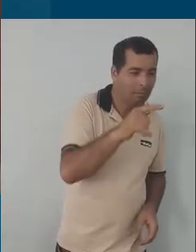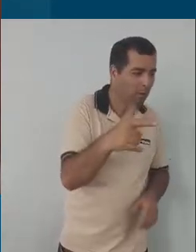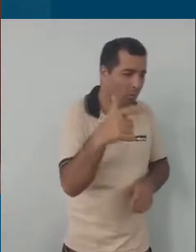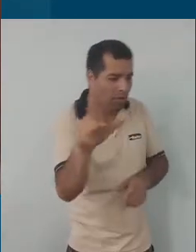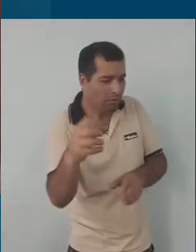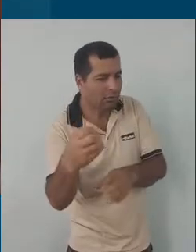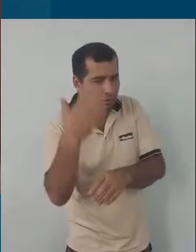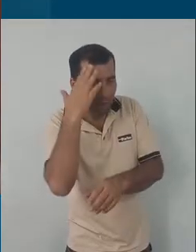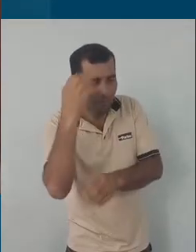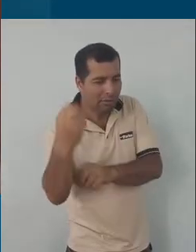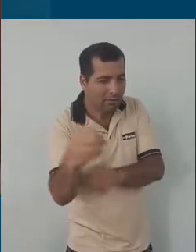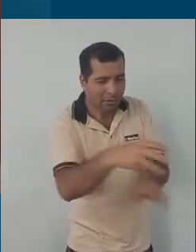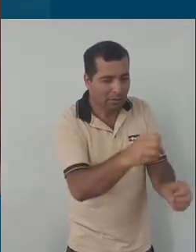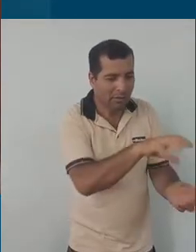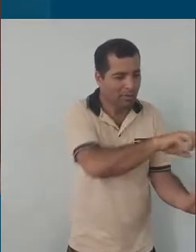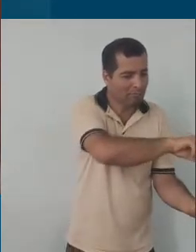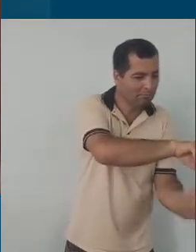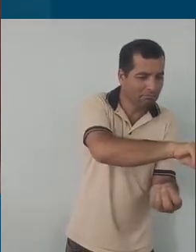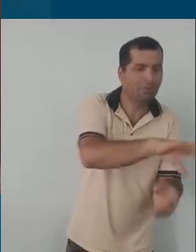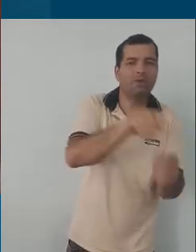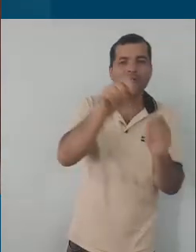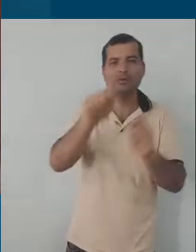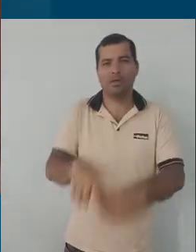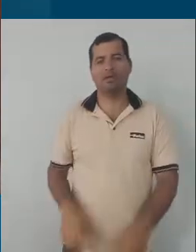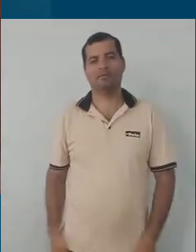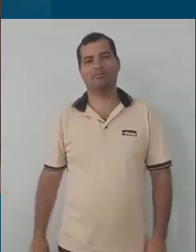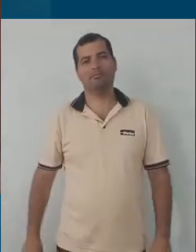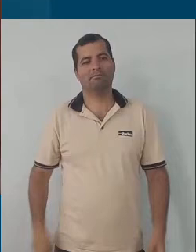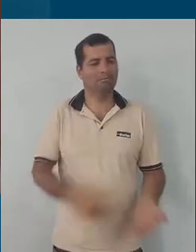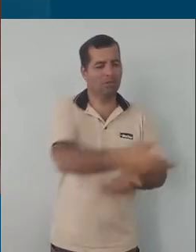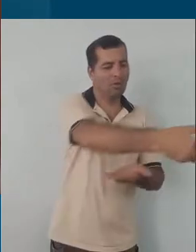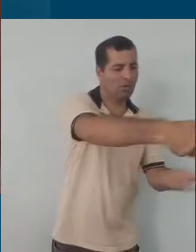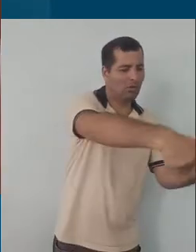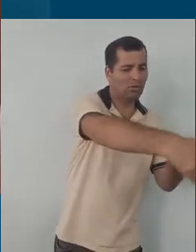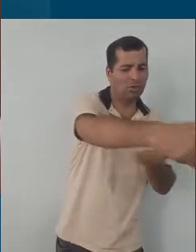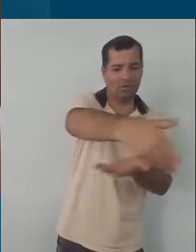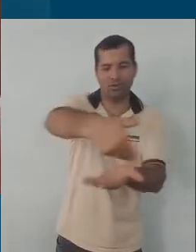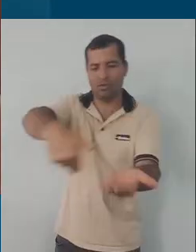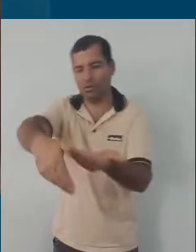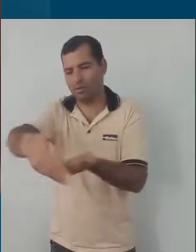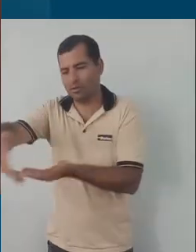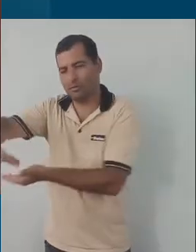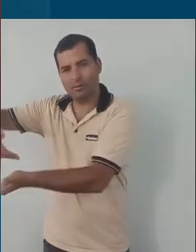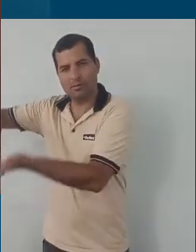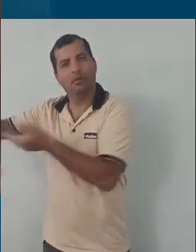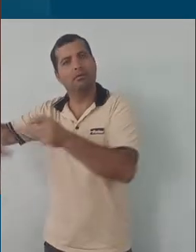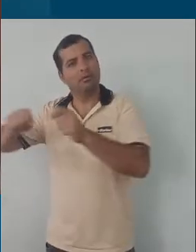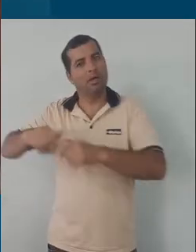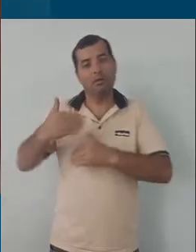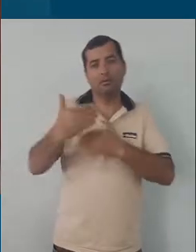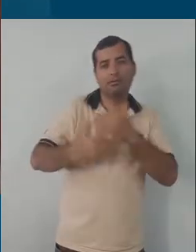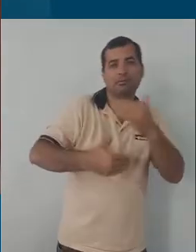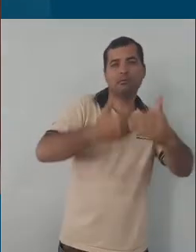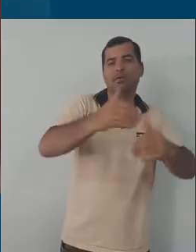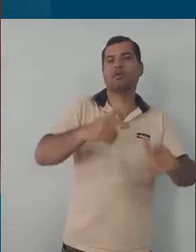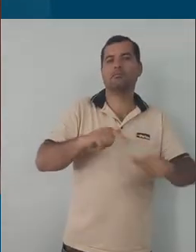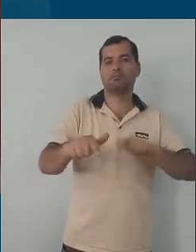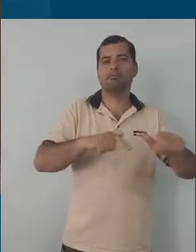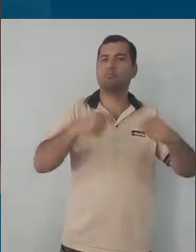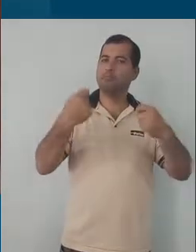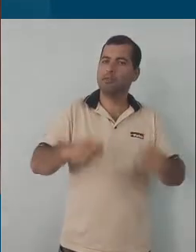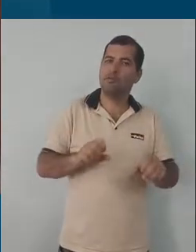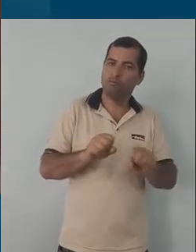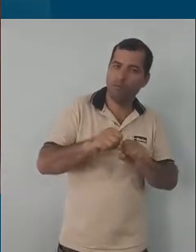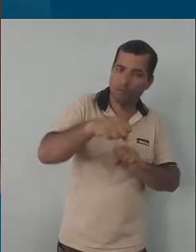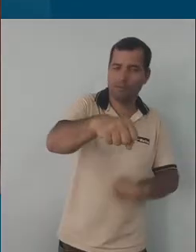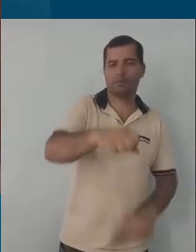quem não sabe. Esse é um trabalho, tudo vai depender de um processo de formação. Nós precisamos